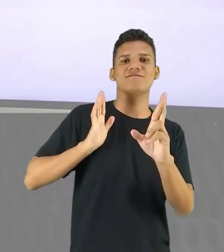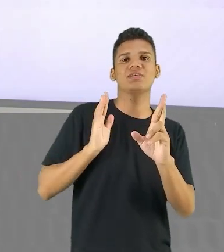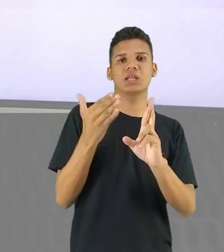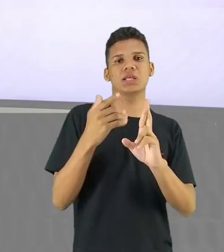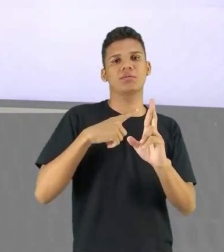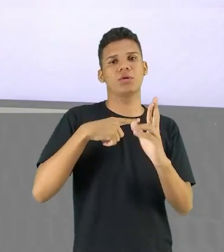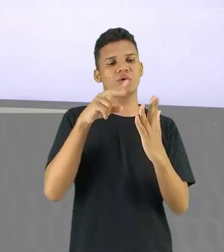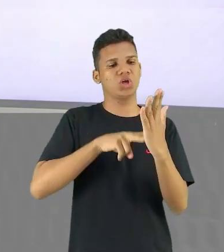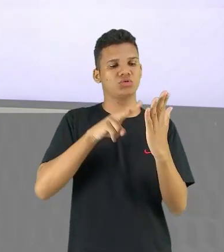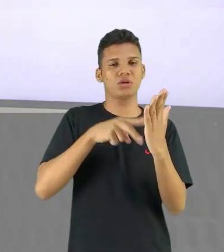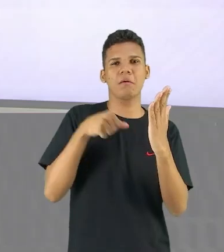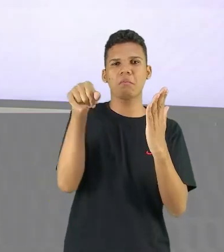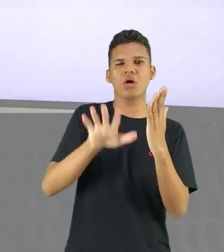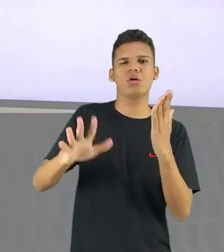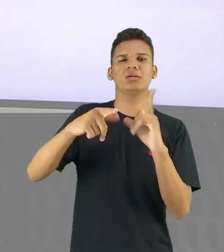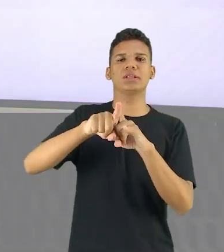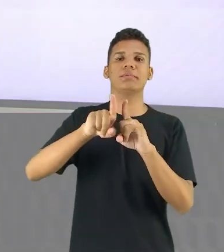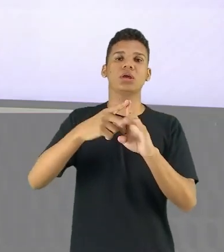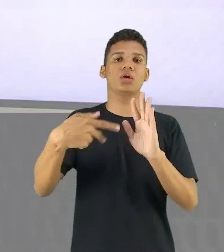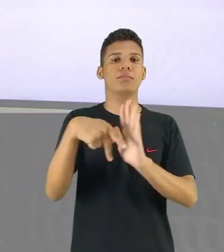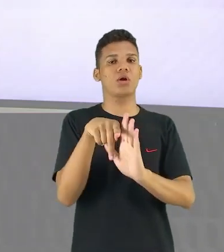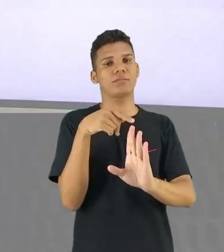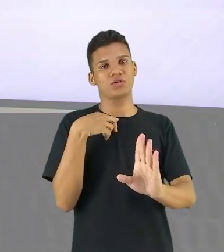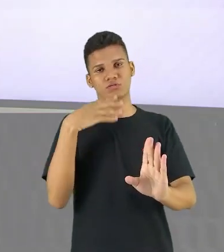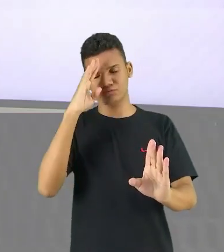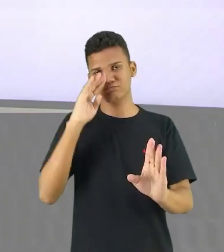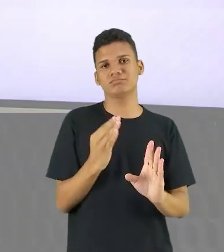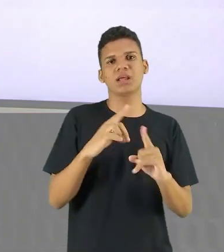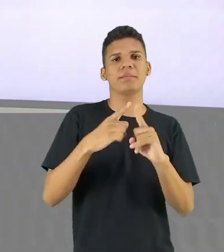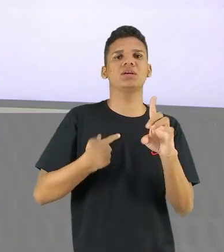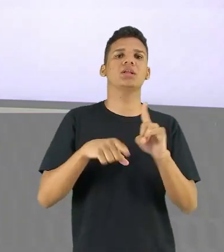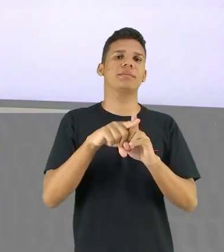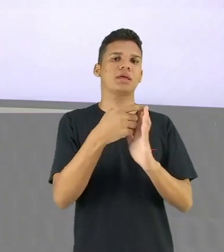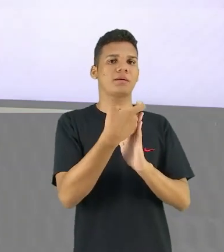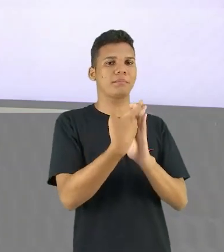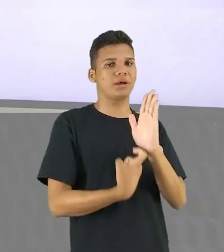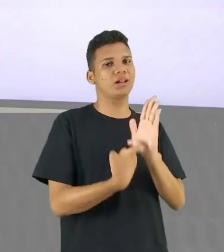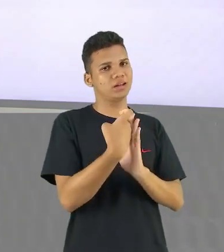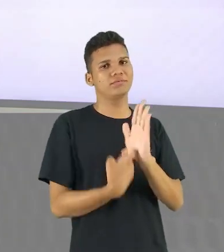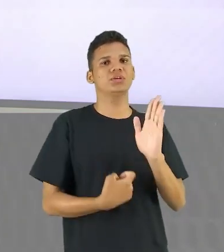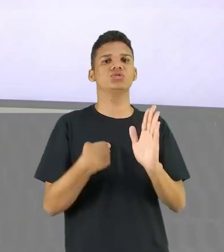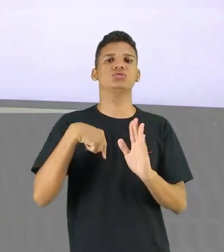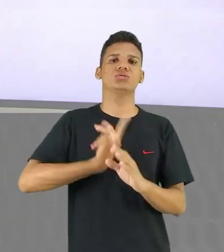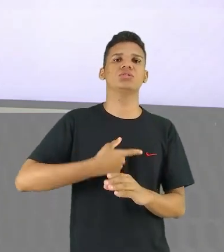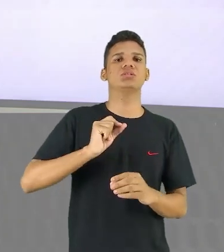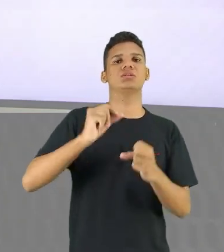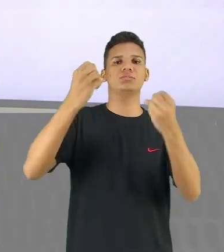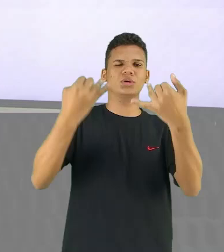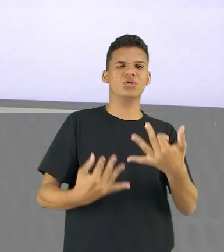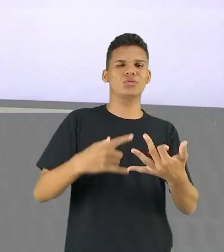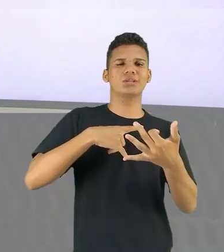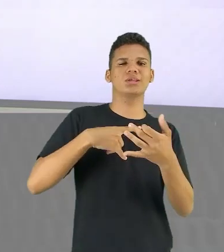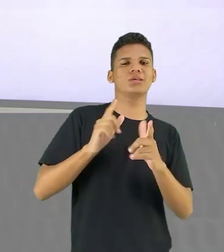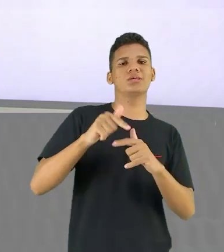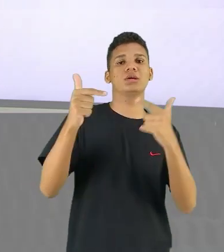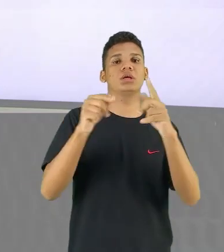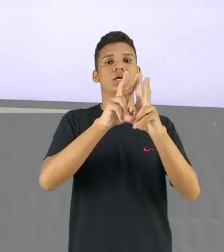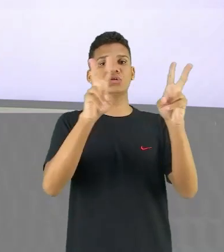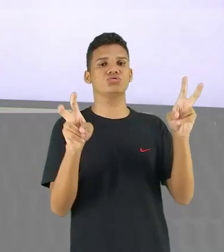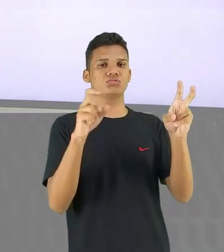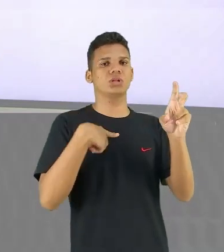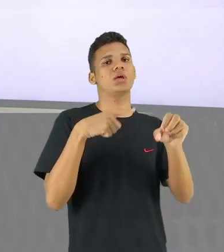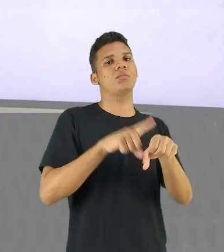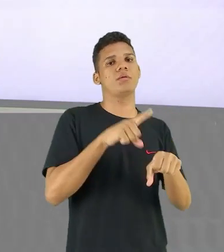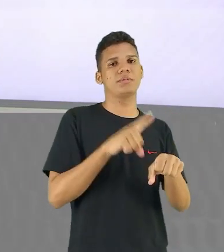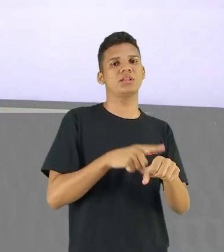à leitura geral e à leitura específica, as palavras cognatas. Então, a gente já tratou de vários assuntos em outros momentos.